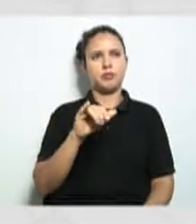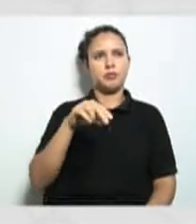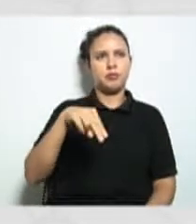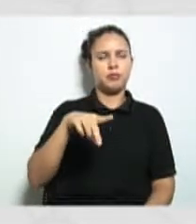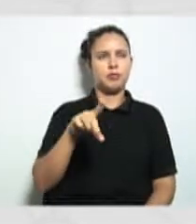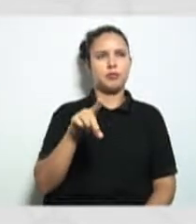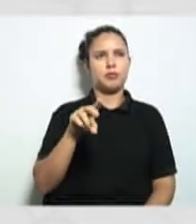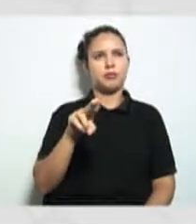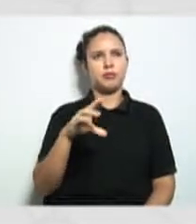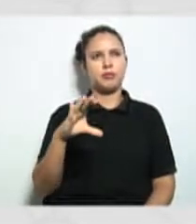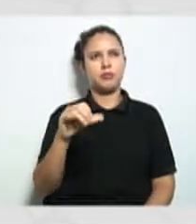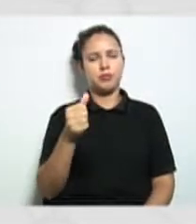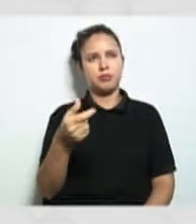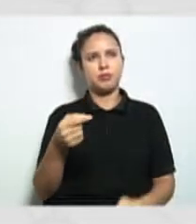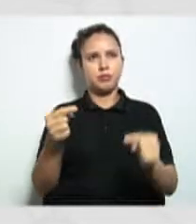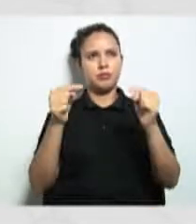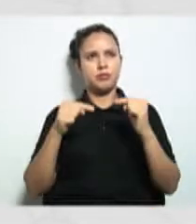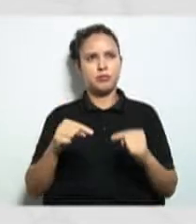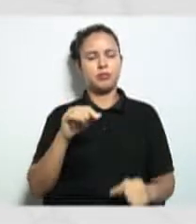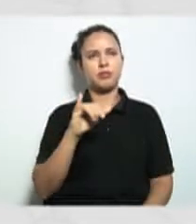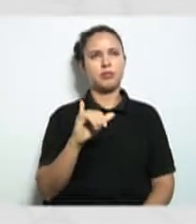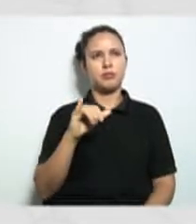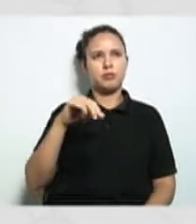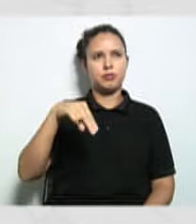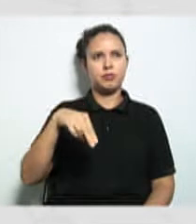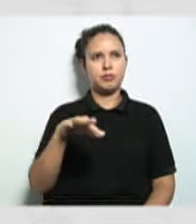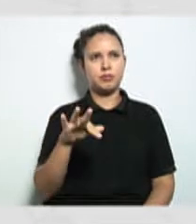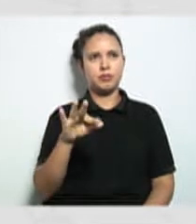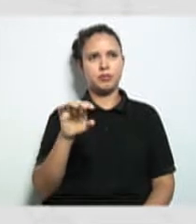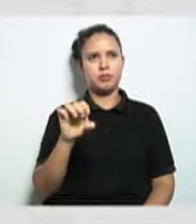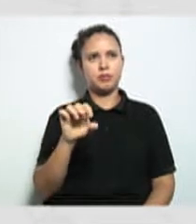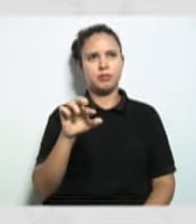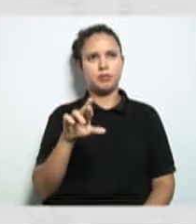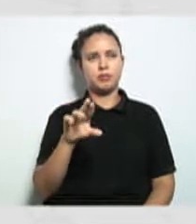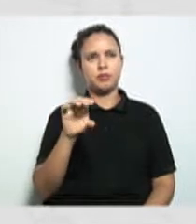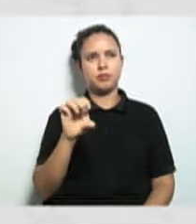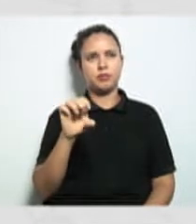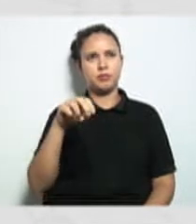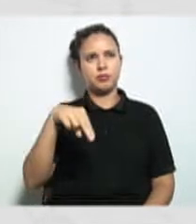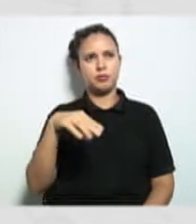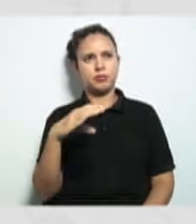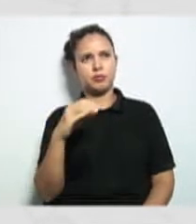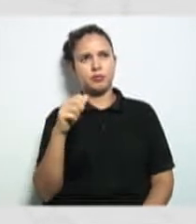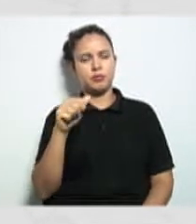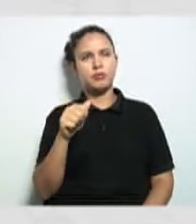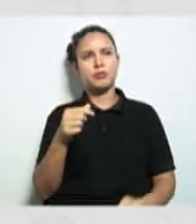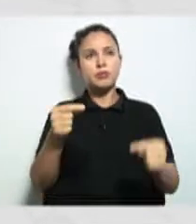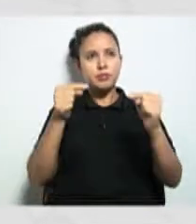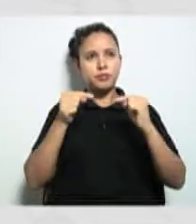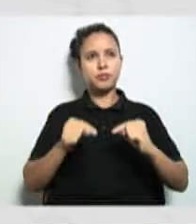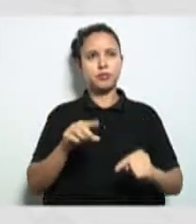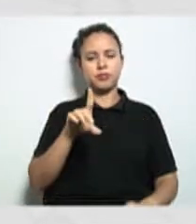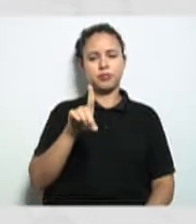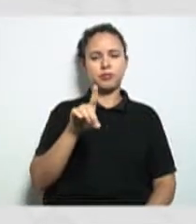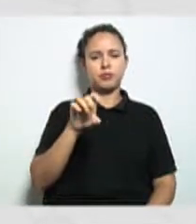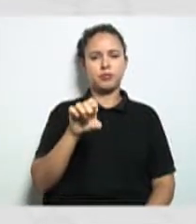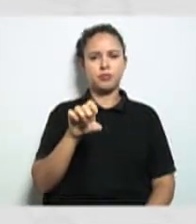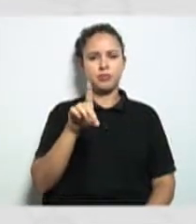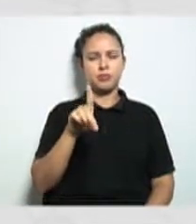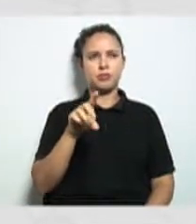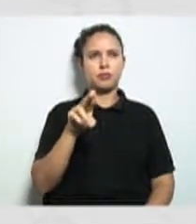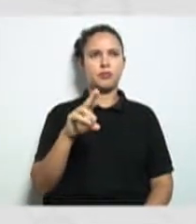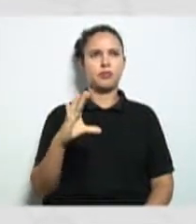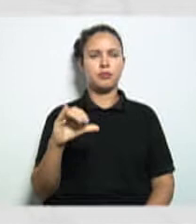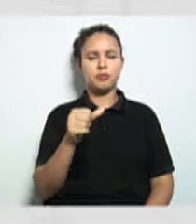e a dedução, né, que são tipos de raciocínios que você vai seguir ao longo